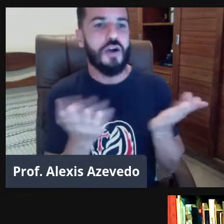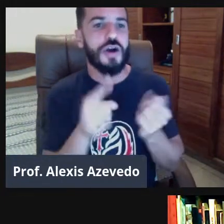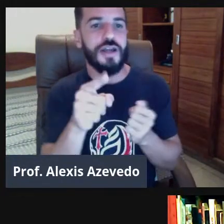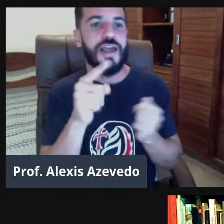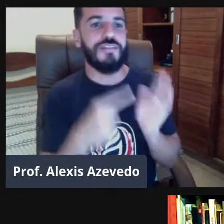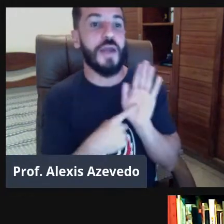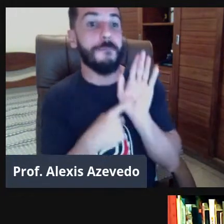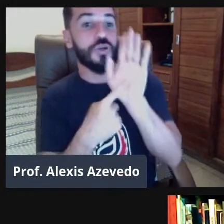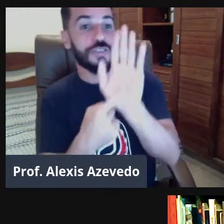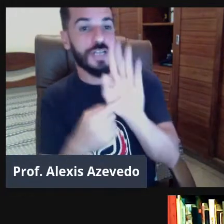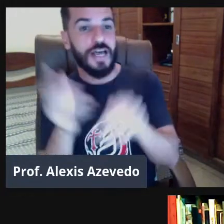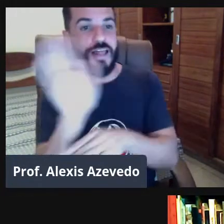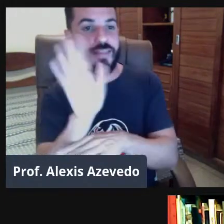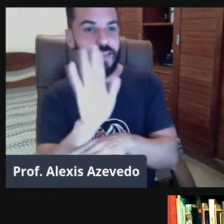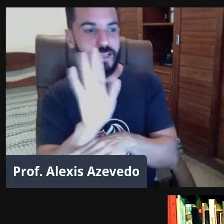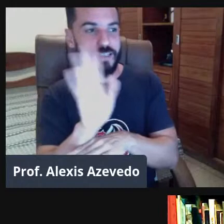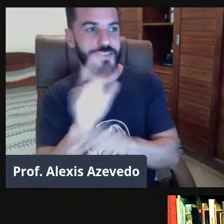compartilhar primeiro